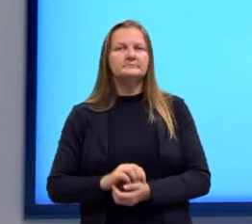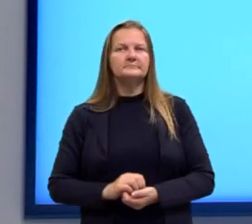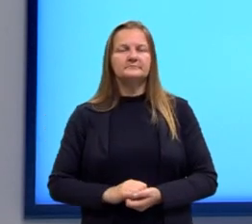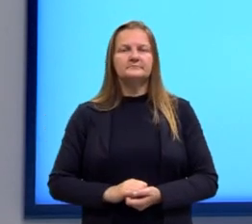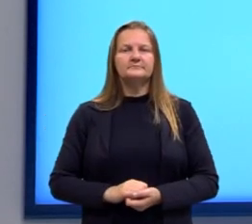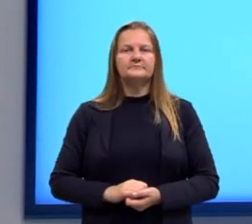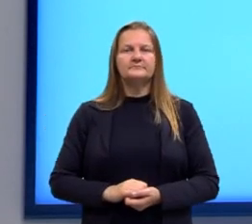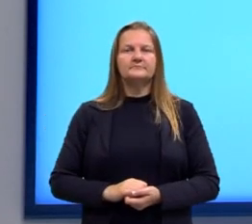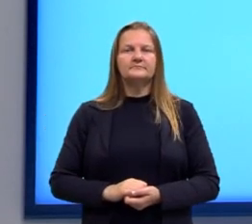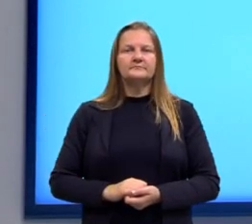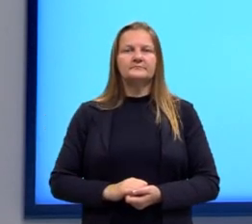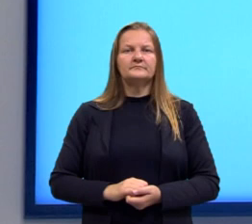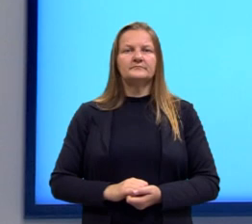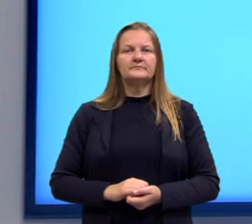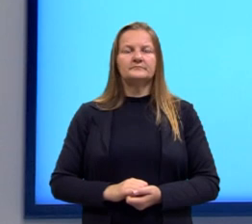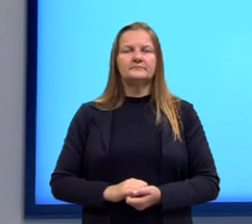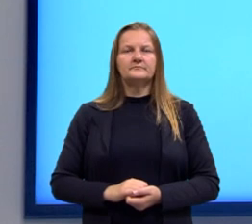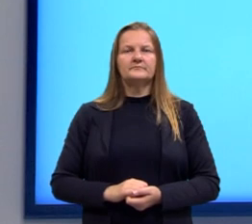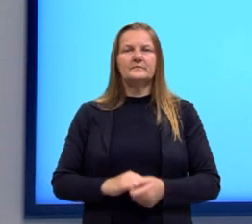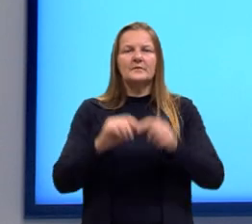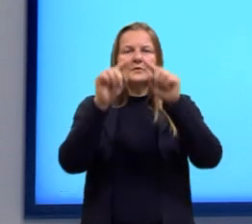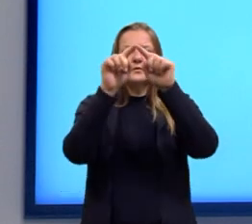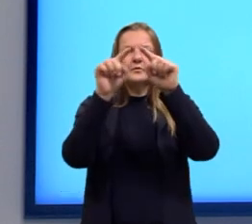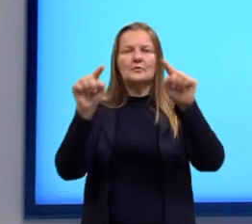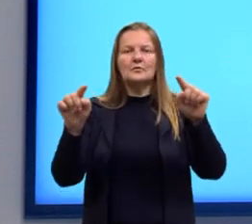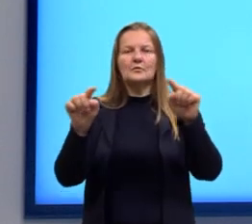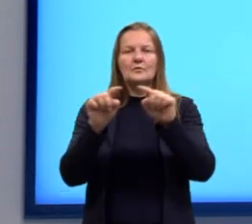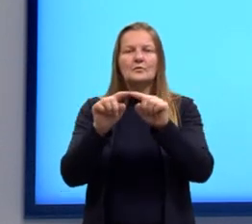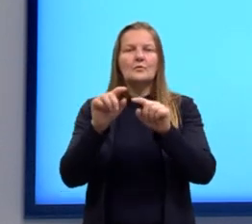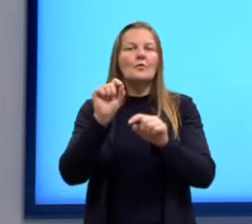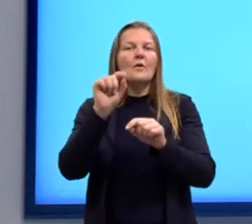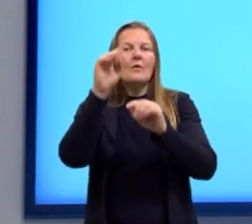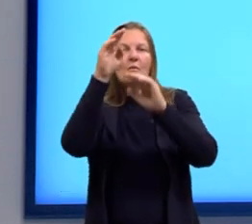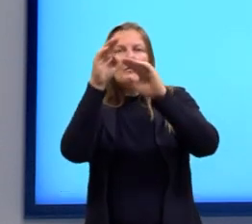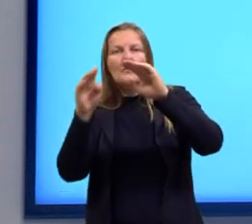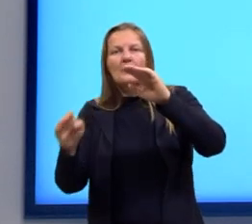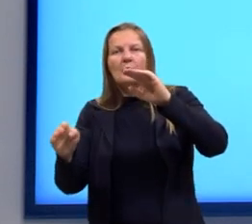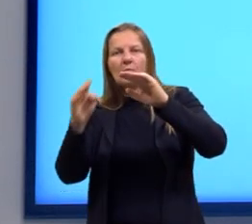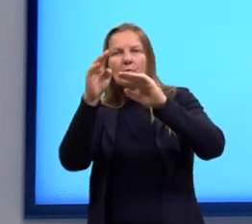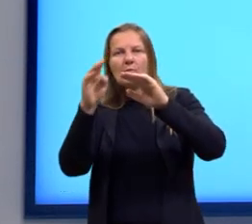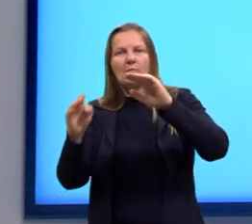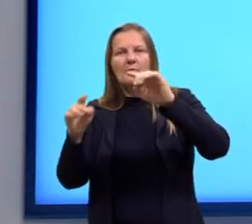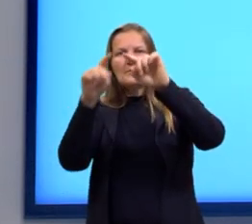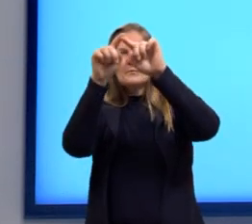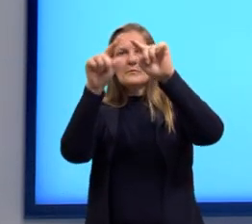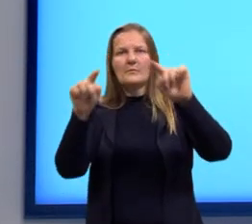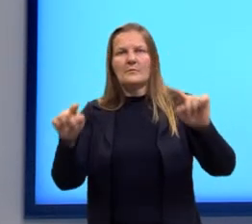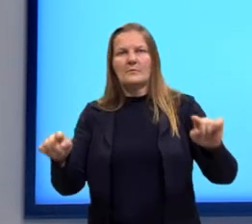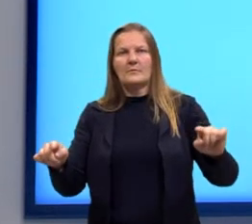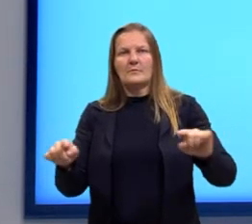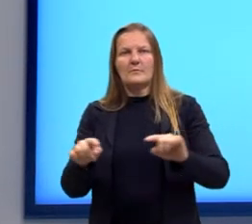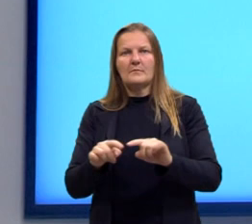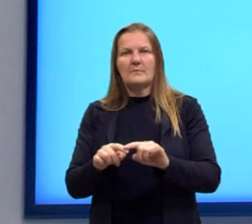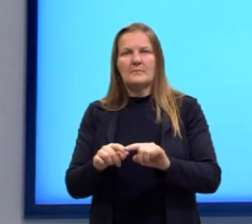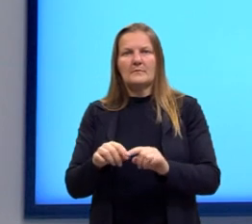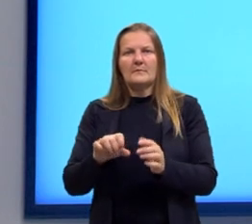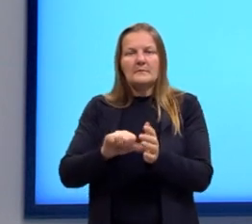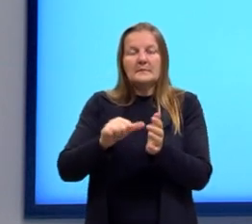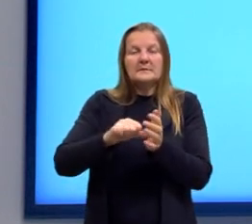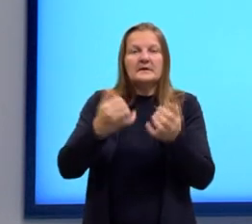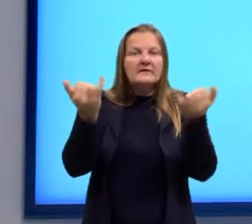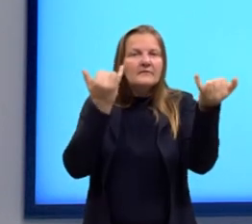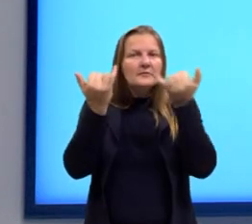a medida do lado do Triângulo primeiro nós vamos utilizar a informação que nós temos da área do quadrado